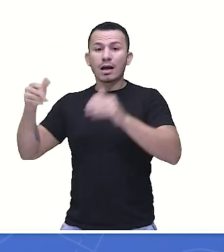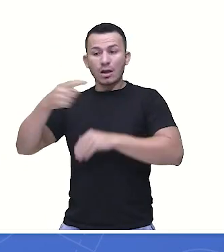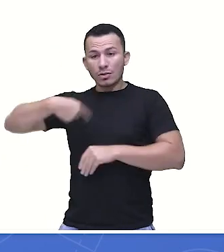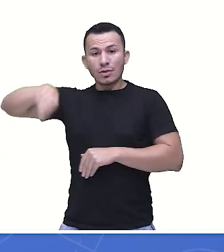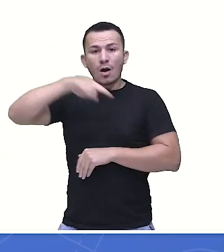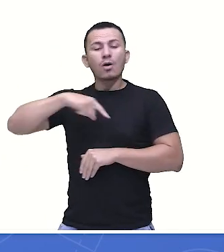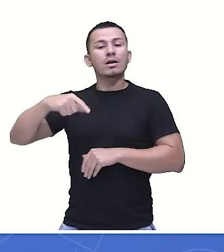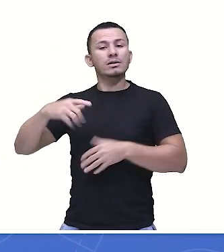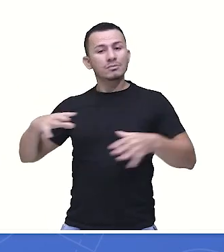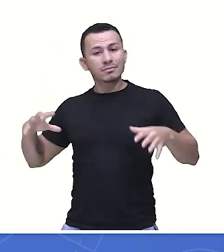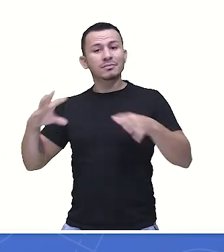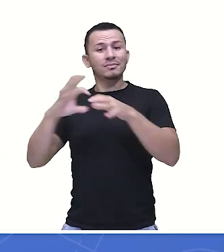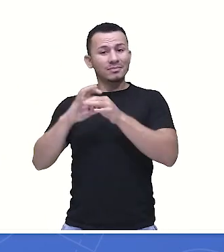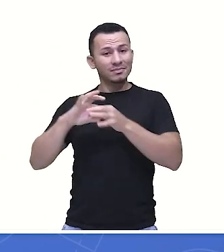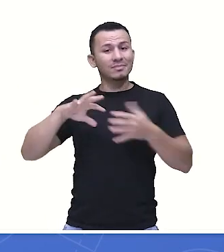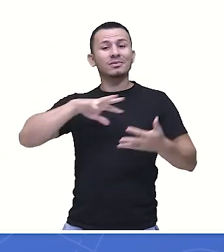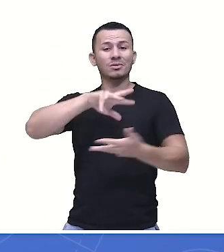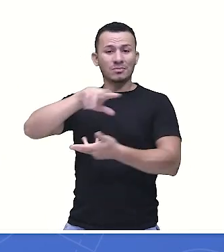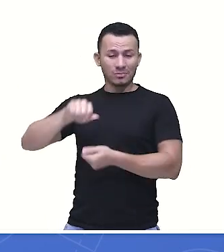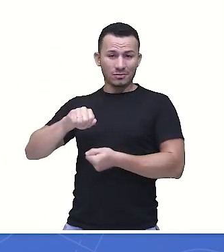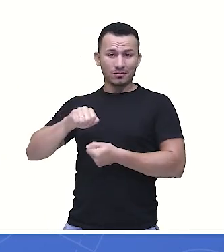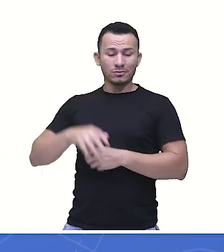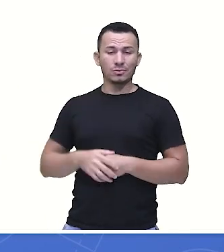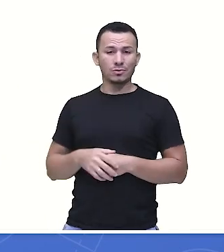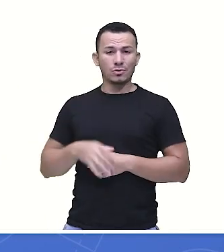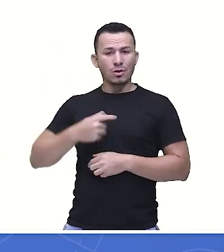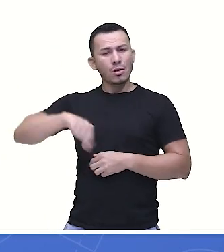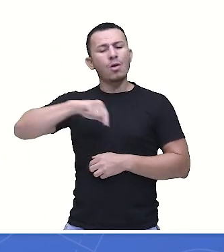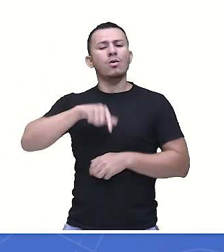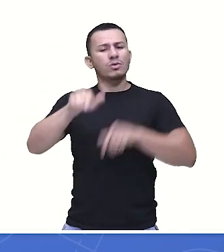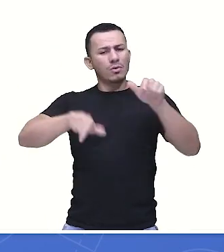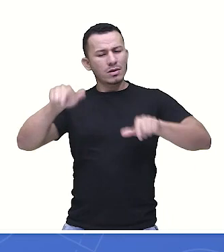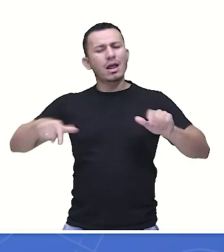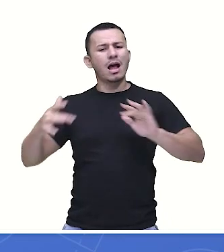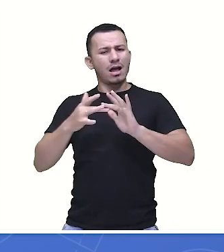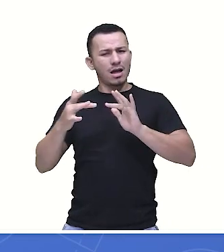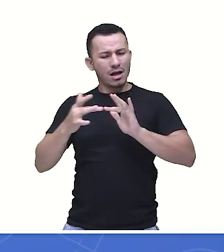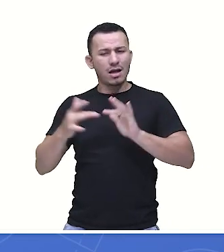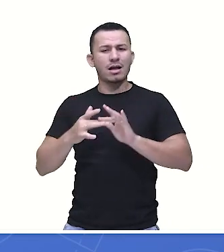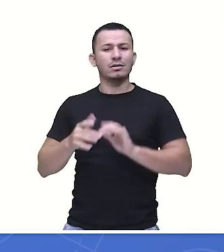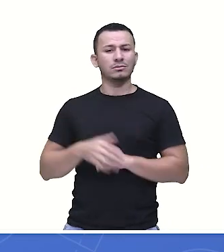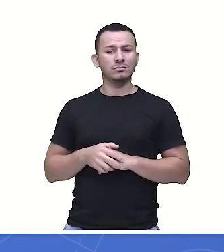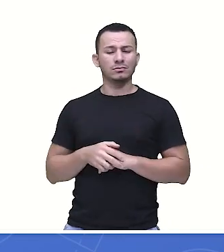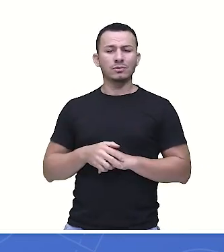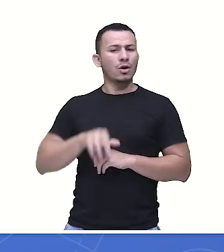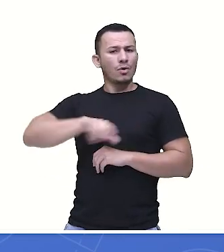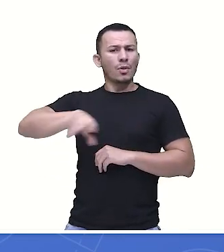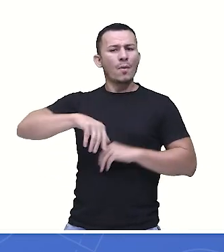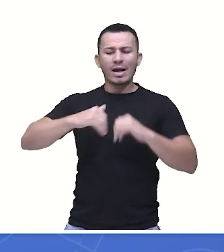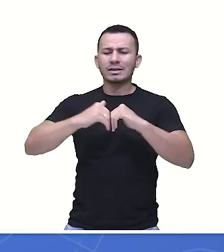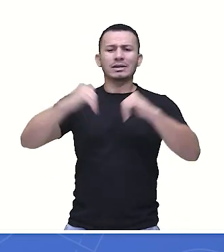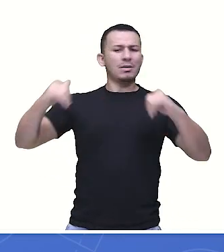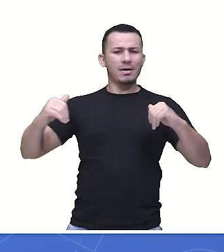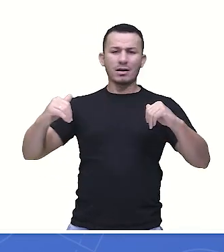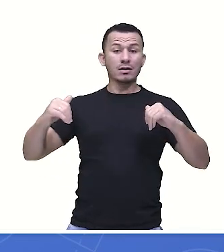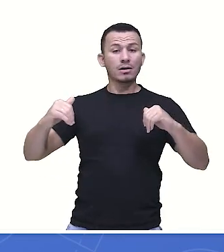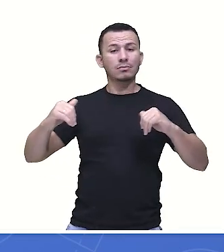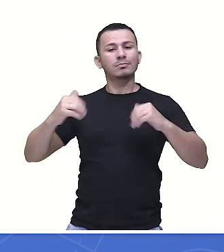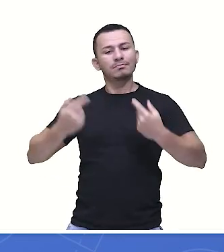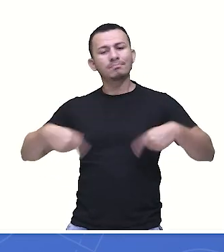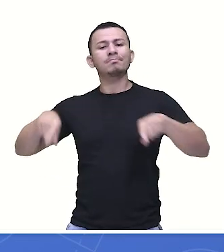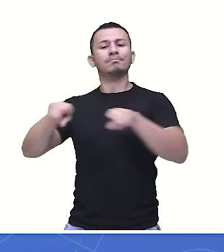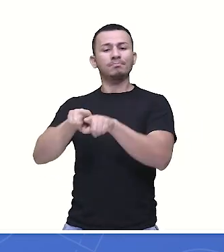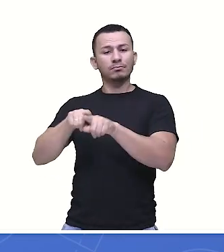mundo. O mundo não está fora de nós, nós estamos integrados a ele. É preciso que a gente crie, que a escola crie essa